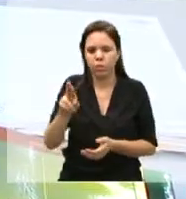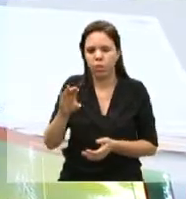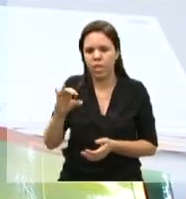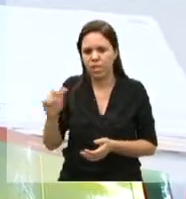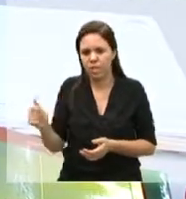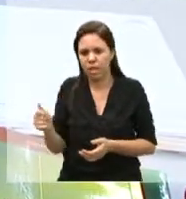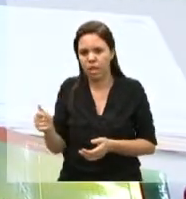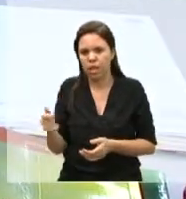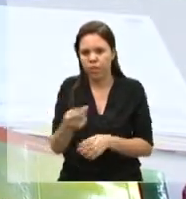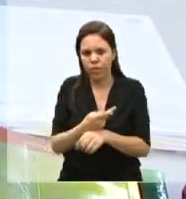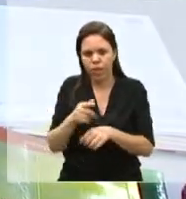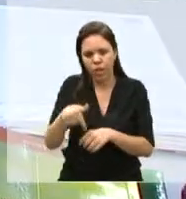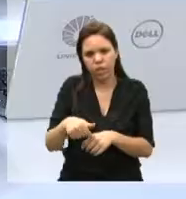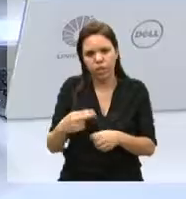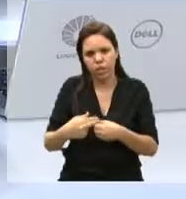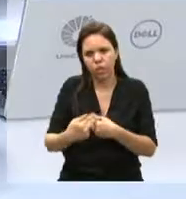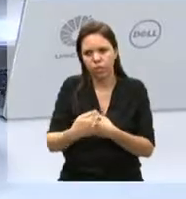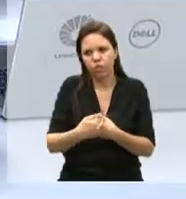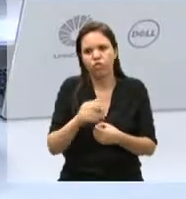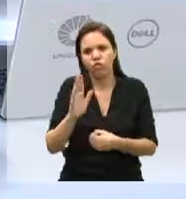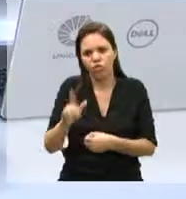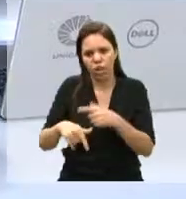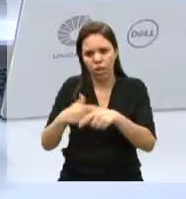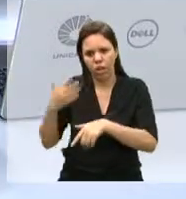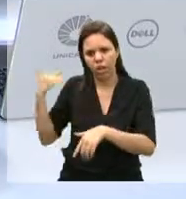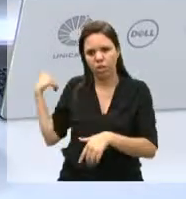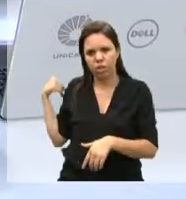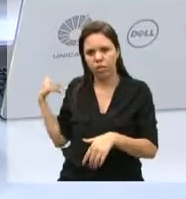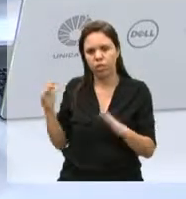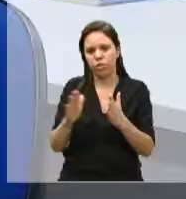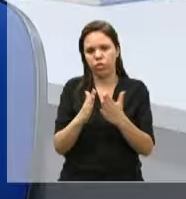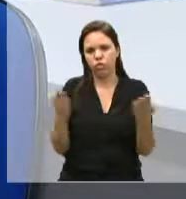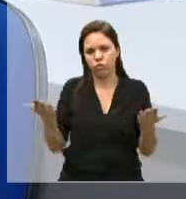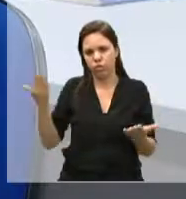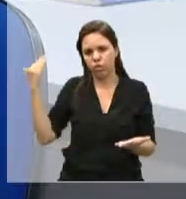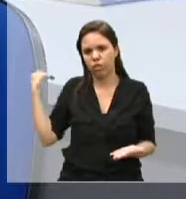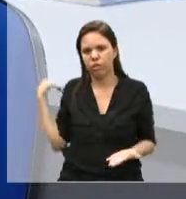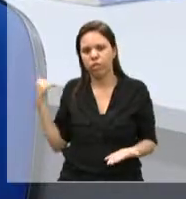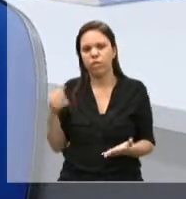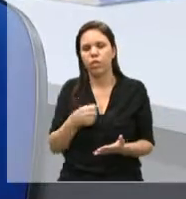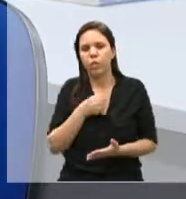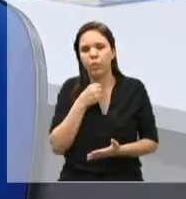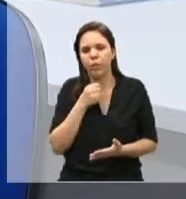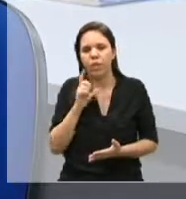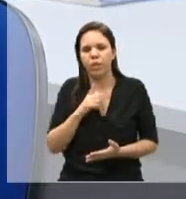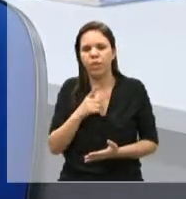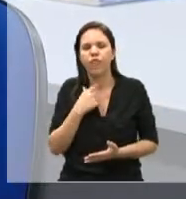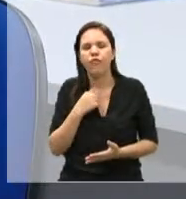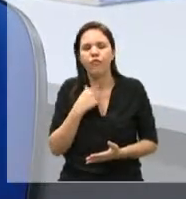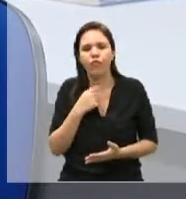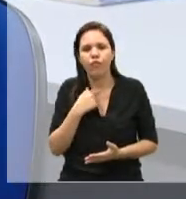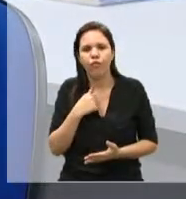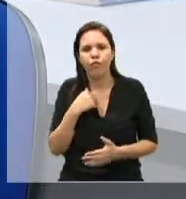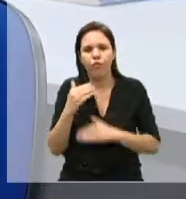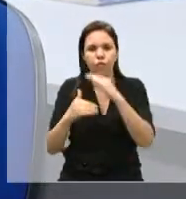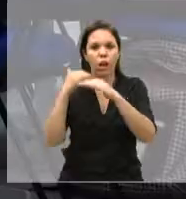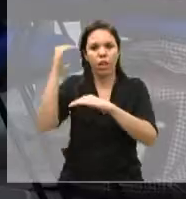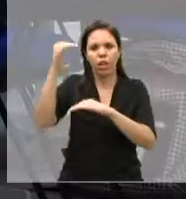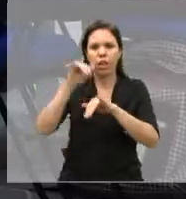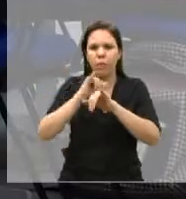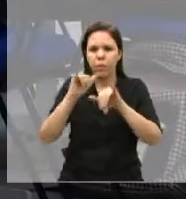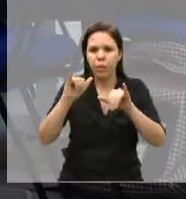veio buscar na Unicamp. Ela já trabalhava como jornalista e tinha um desejo que ia além das